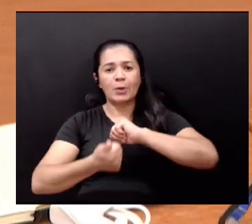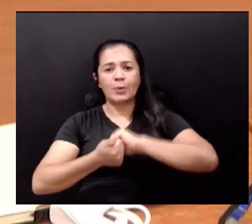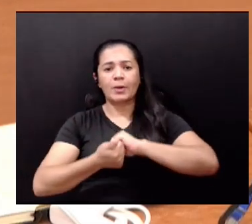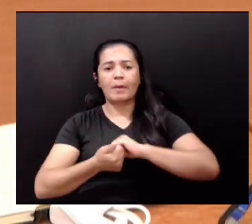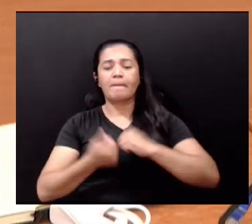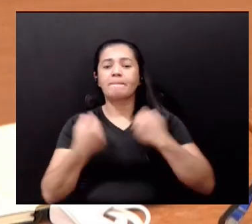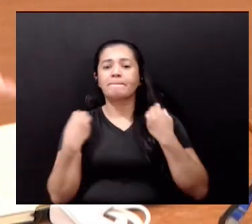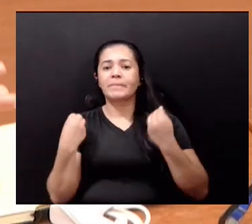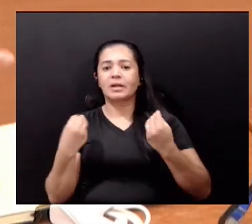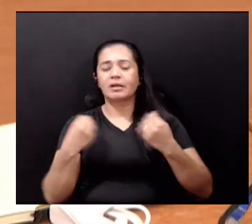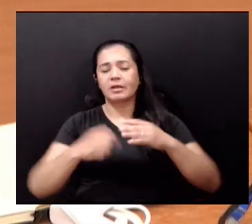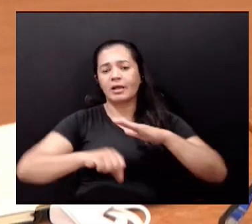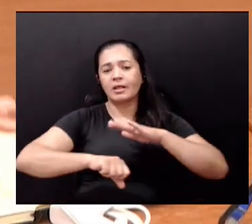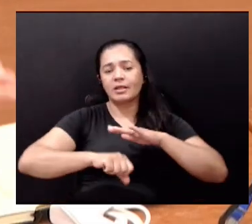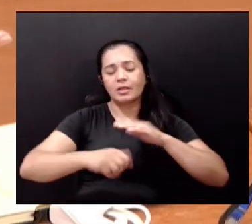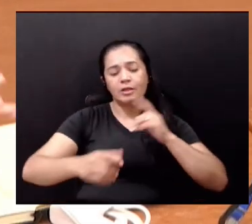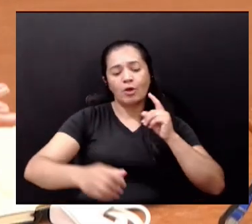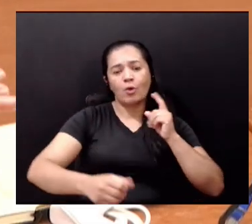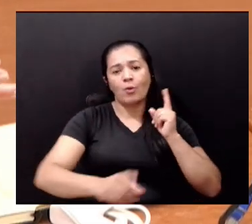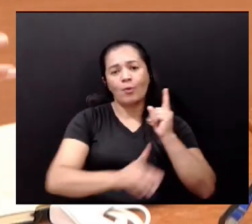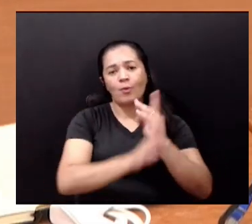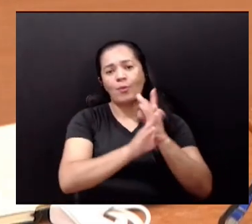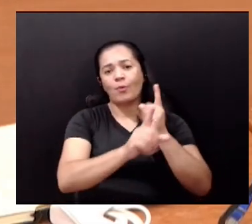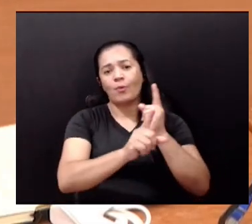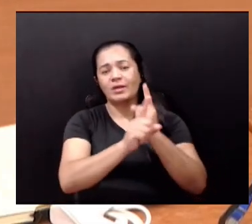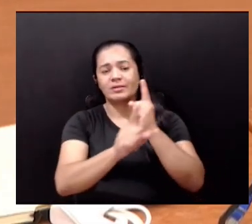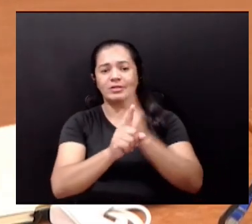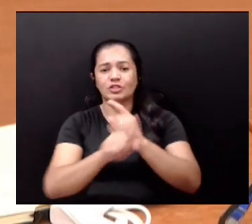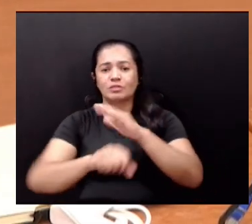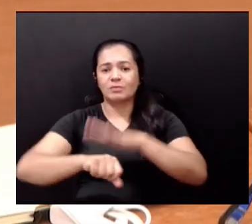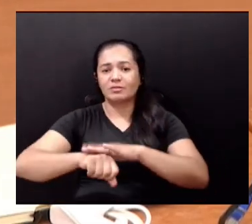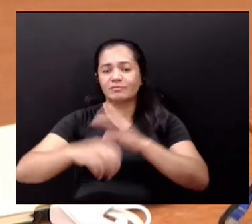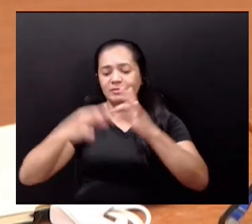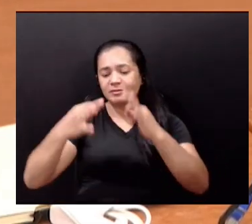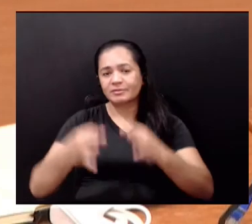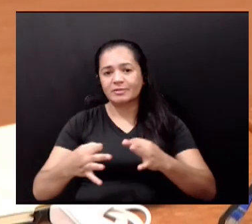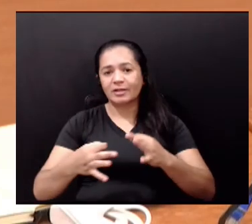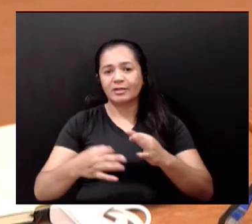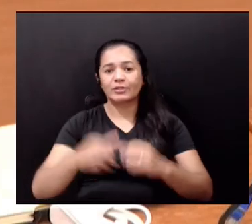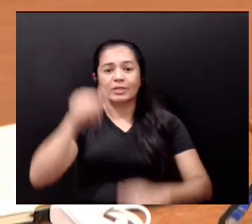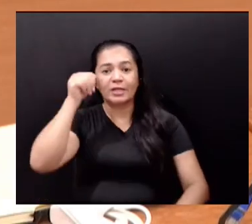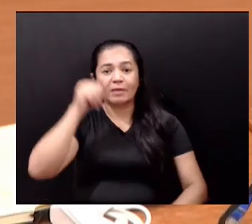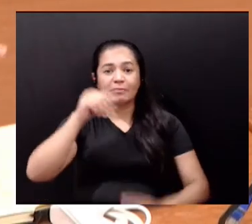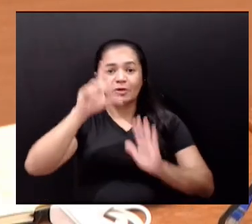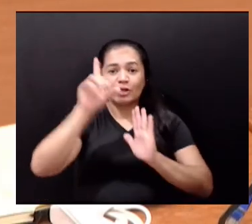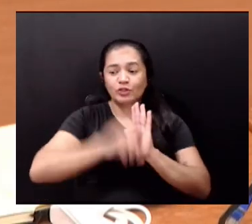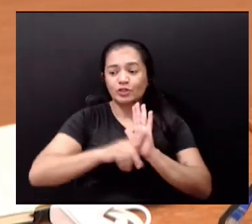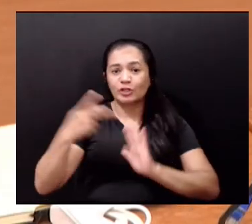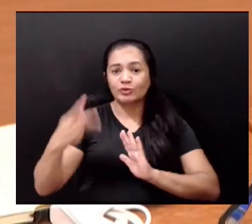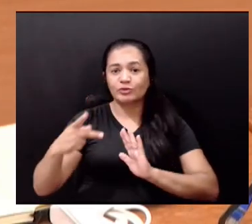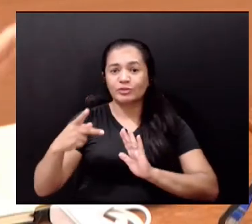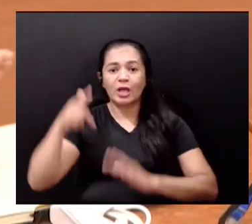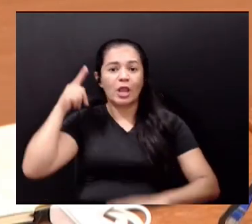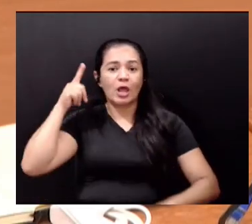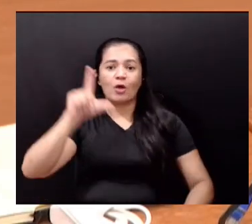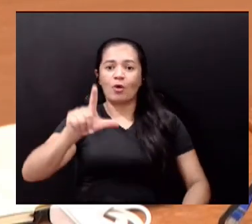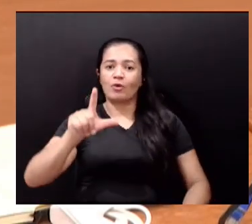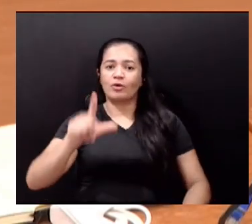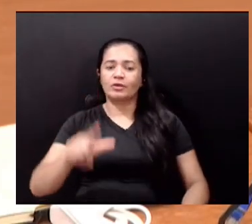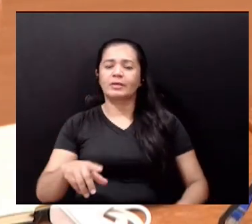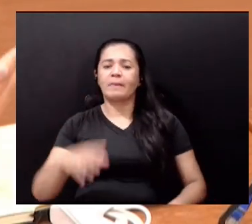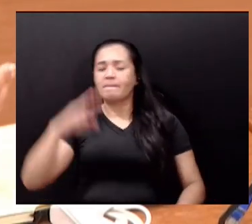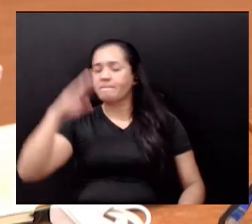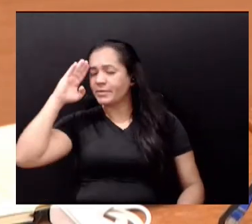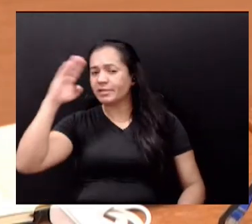atendimento e garantir que essa mulher possa acessar os seus direitos. E, inclusive, informar e conscientizar